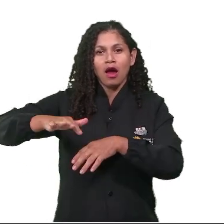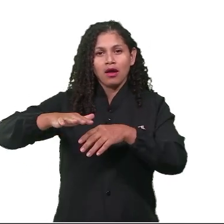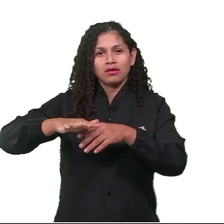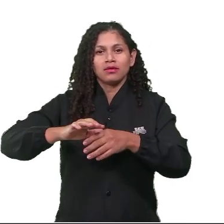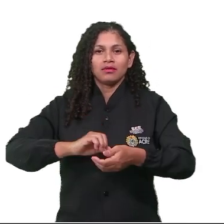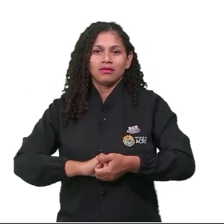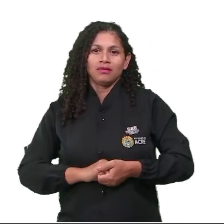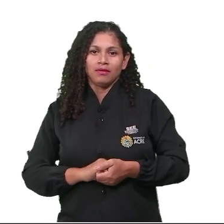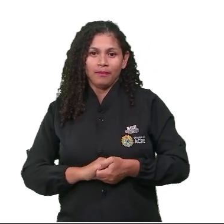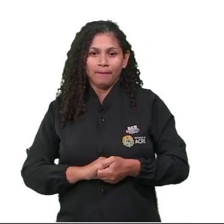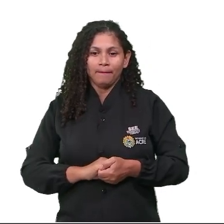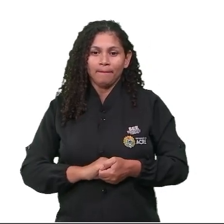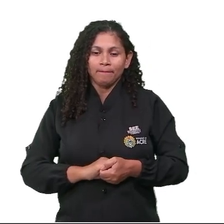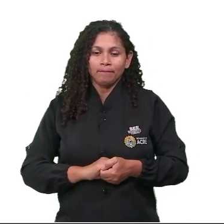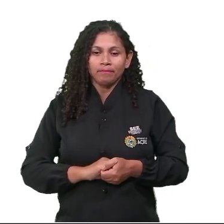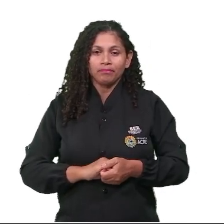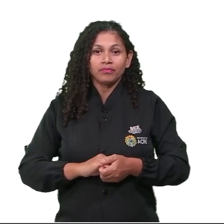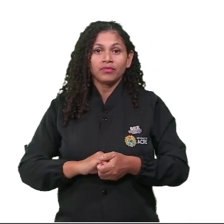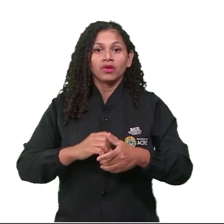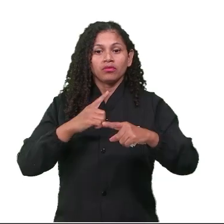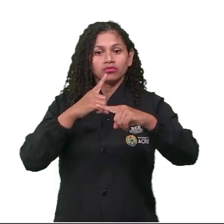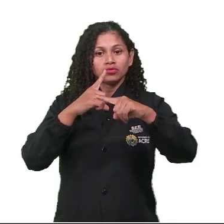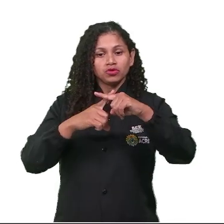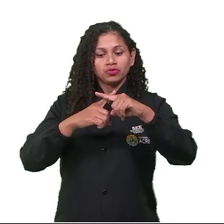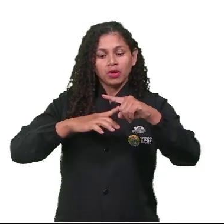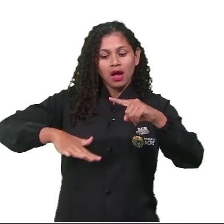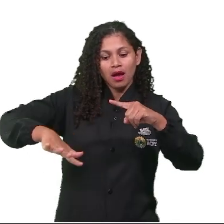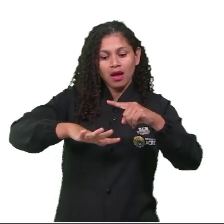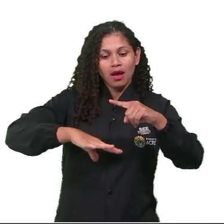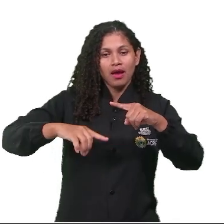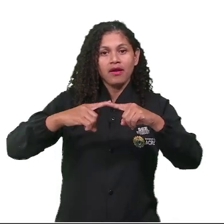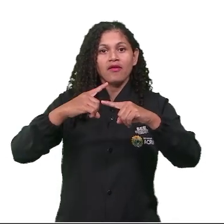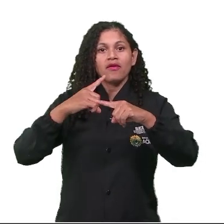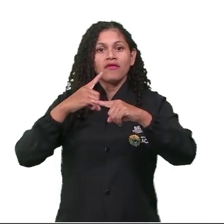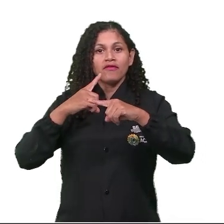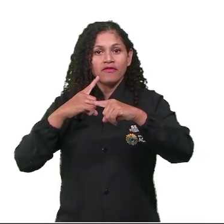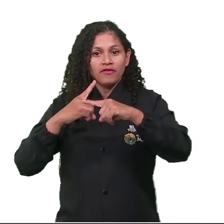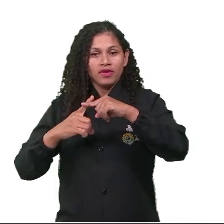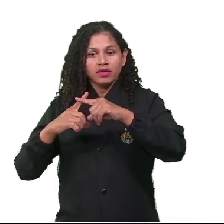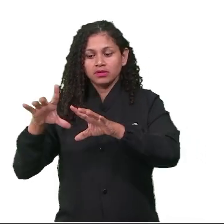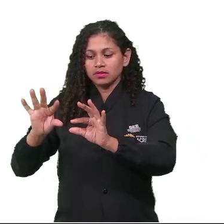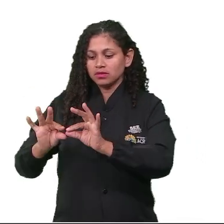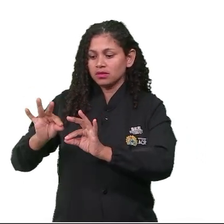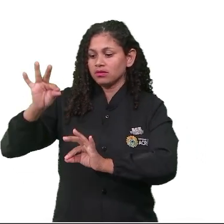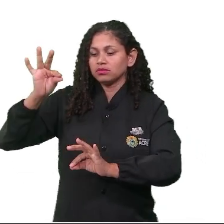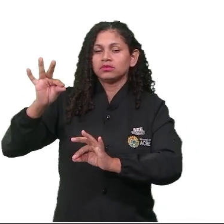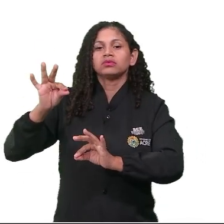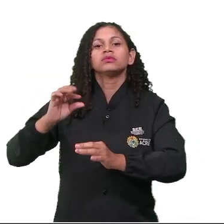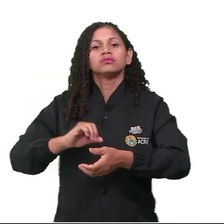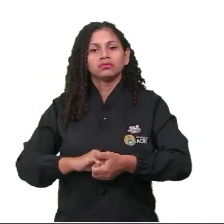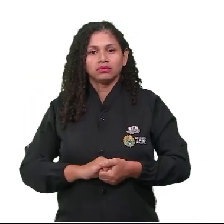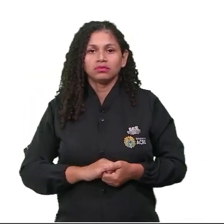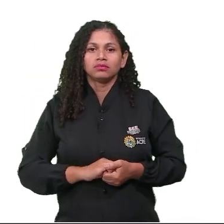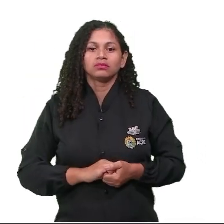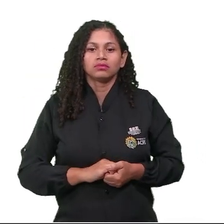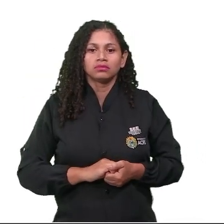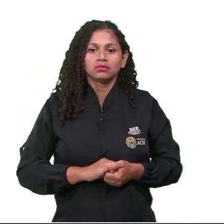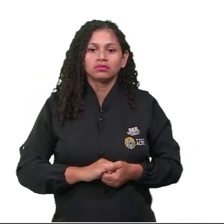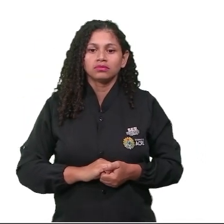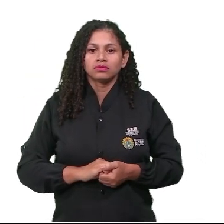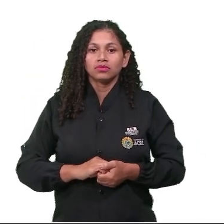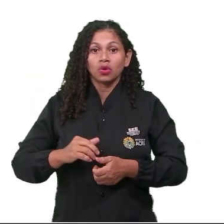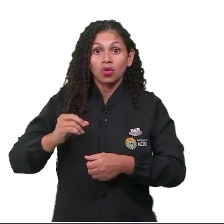O que nós fizemos? Multiplicamos a área da base, 8 vezes 5, vezes a altura, que é 3.